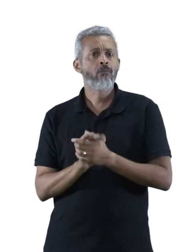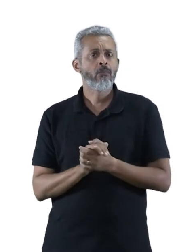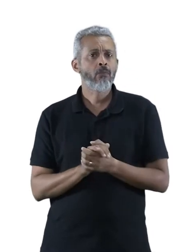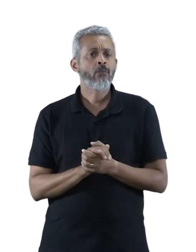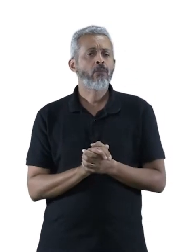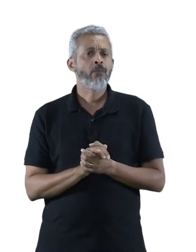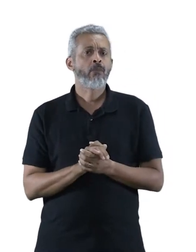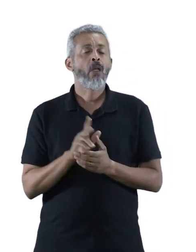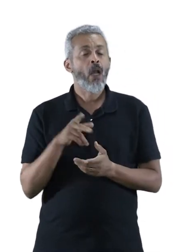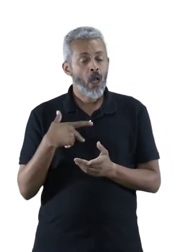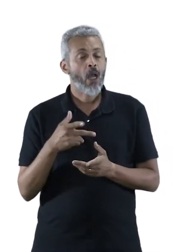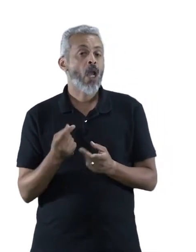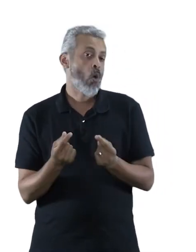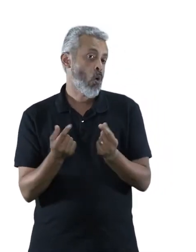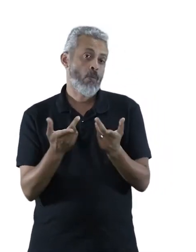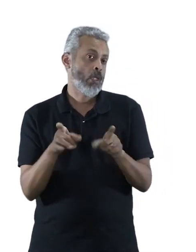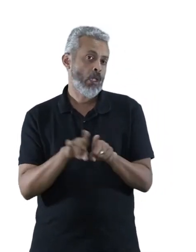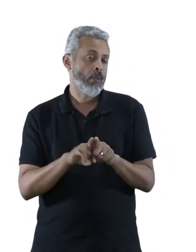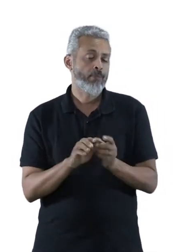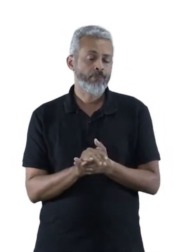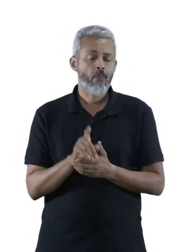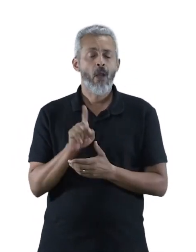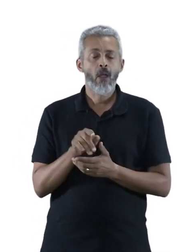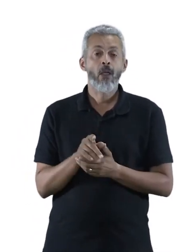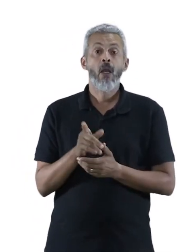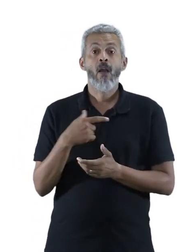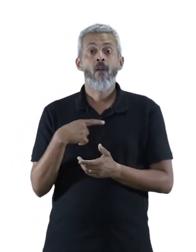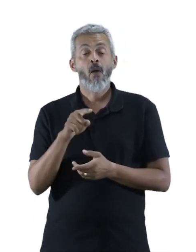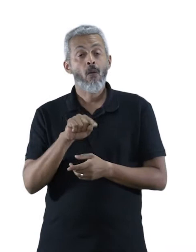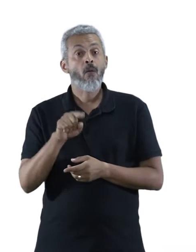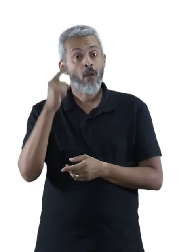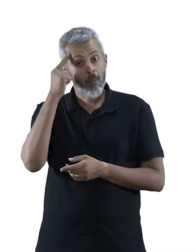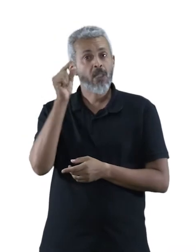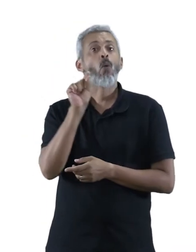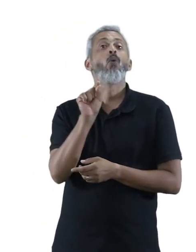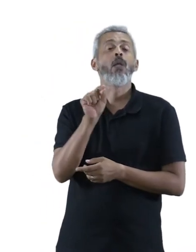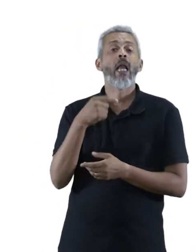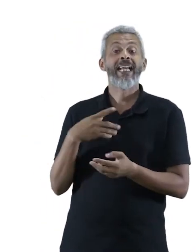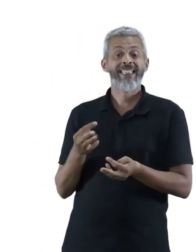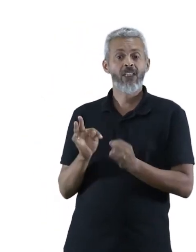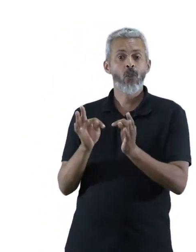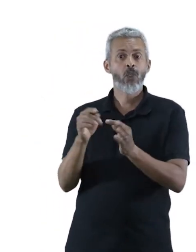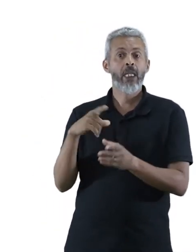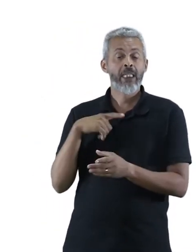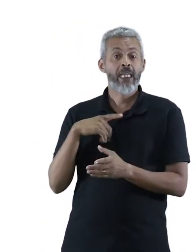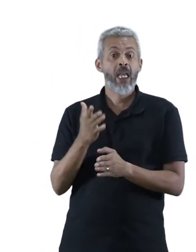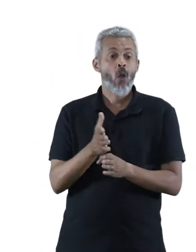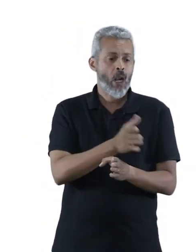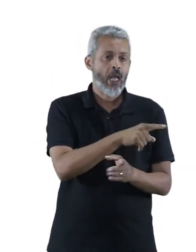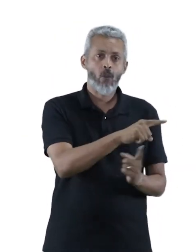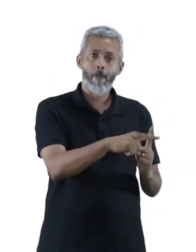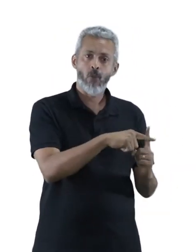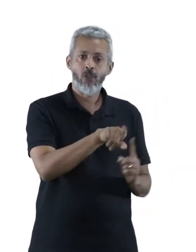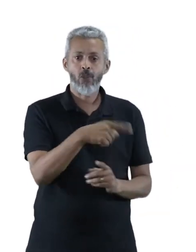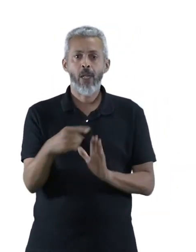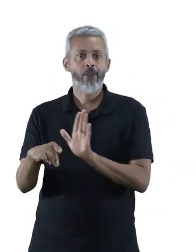propriamente econômica. No entanto, é claro, a gente tem que levar em consideração que essa tecnologia ela tem o seu lado positivo